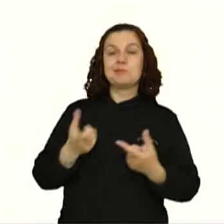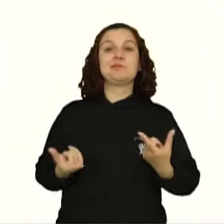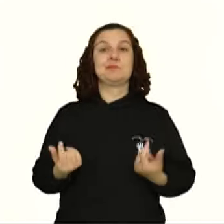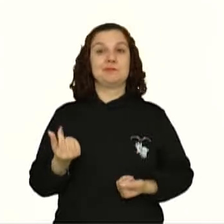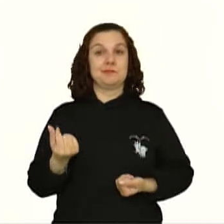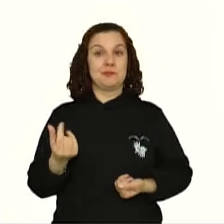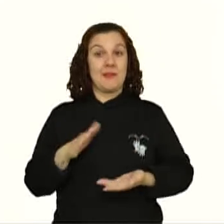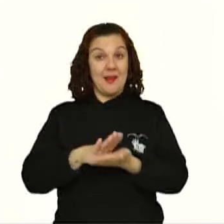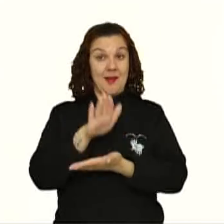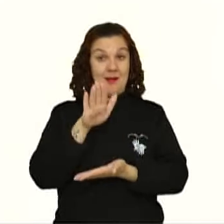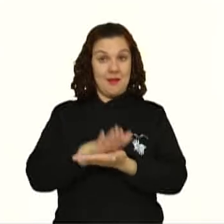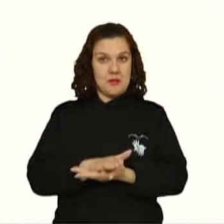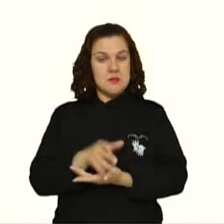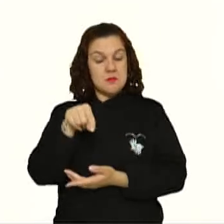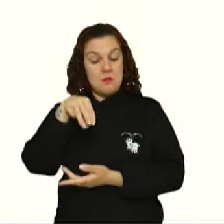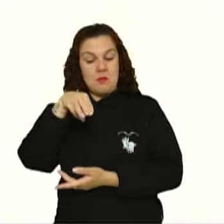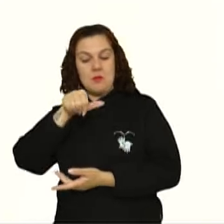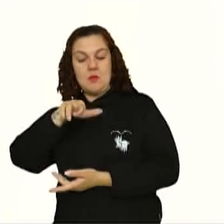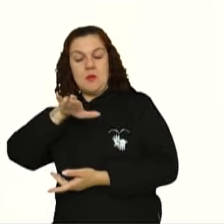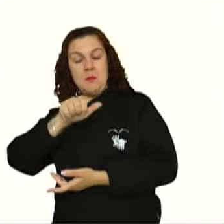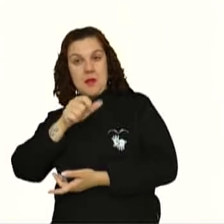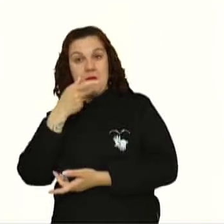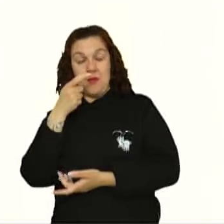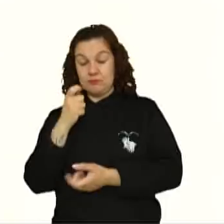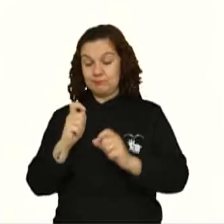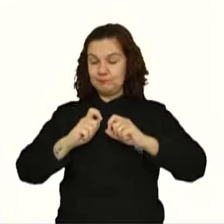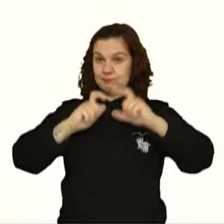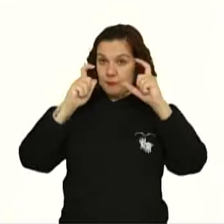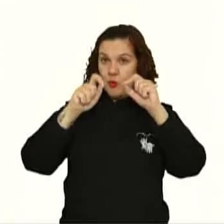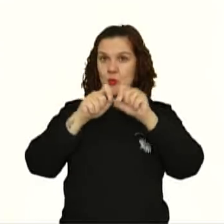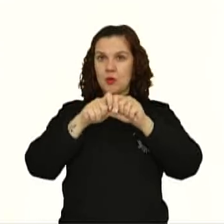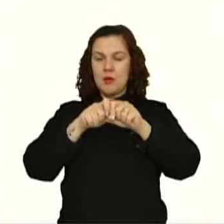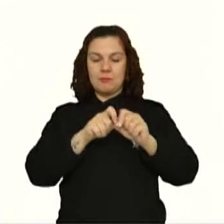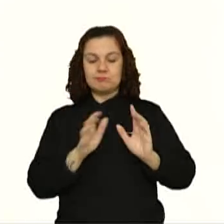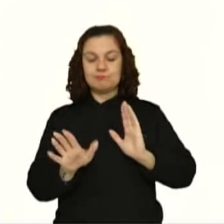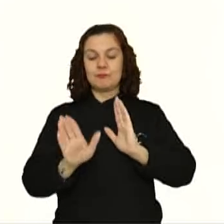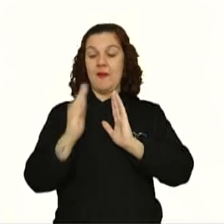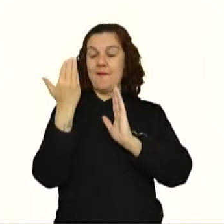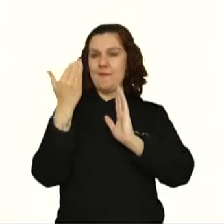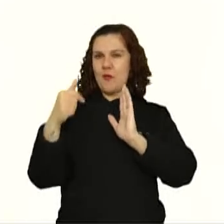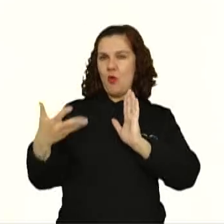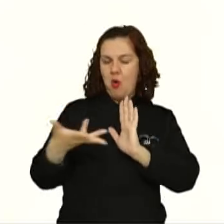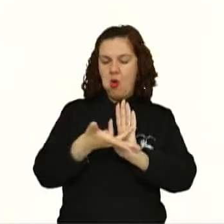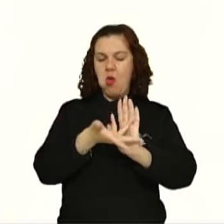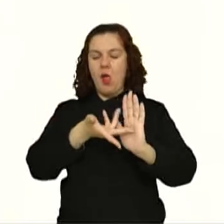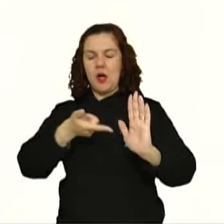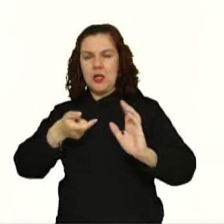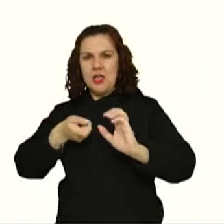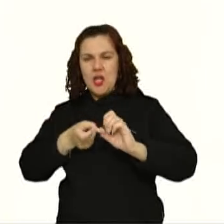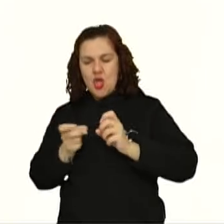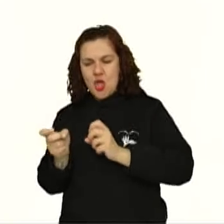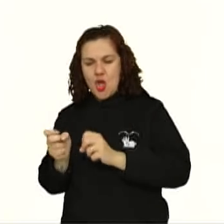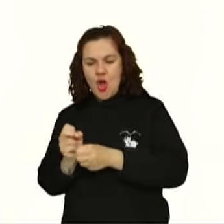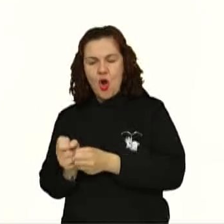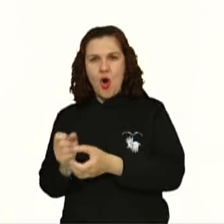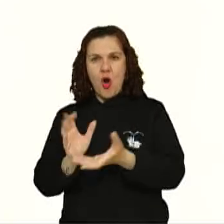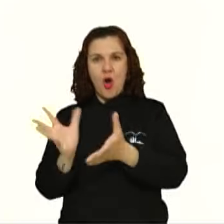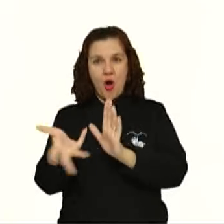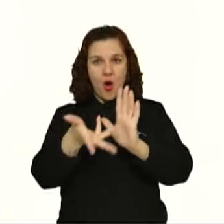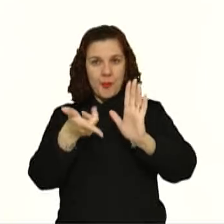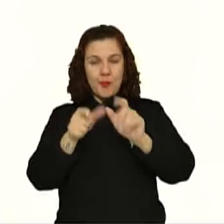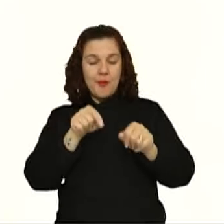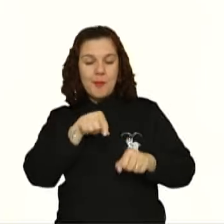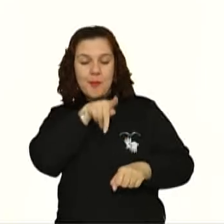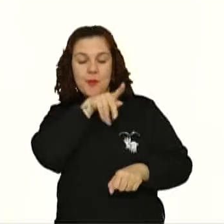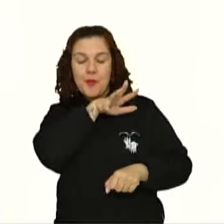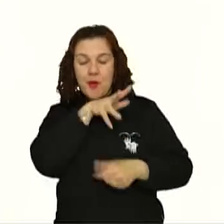custos. Maria Isabel ainda destaca que o aumento da fraude e do tráfico foi o que motivou essa mudança